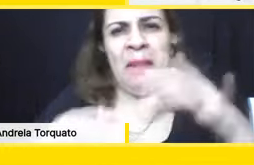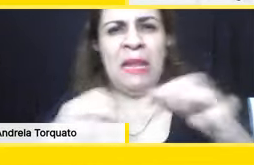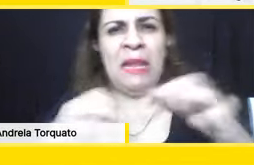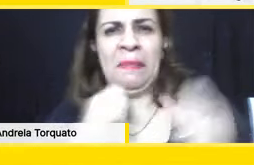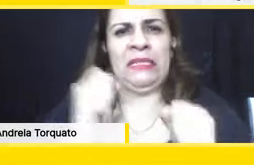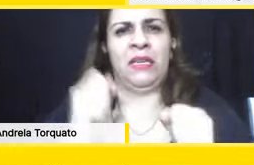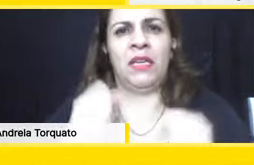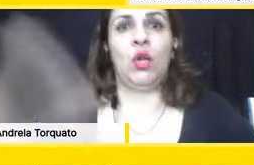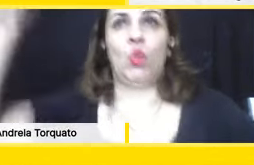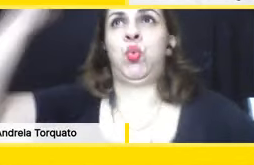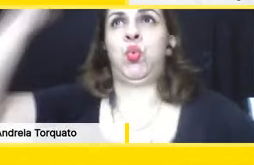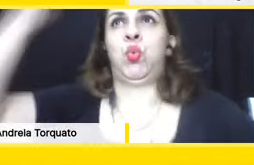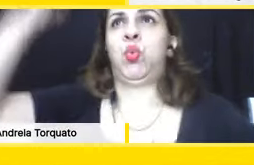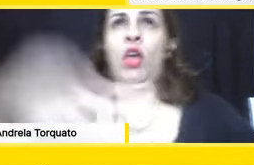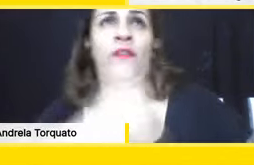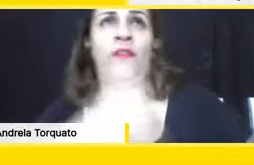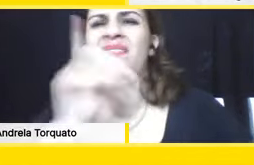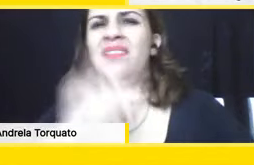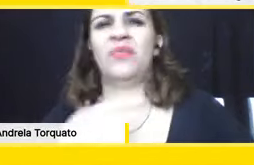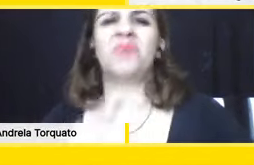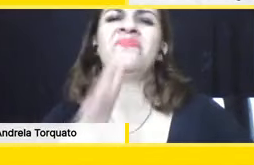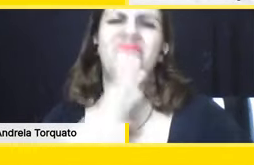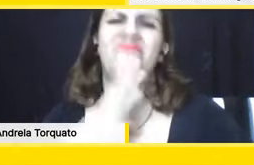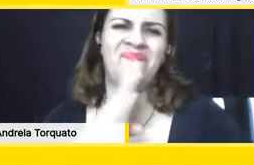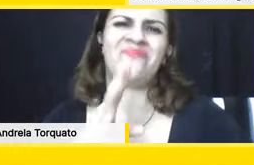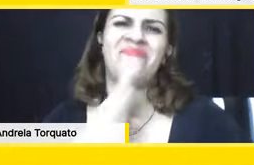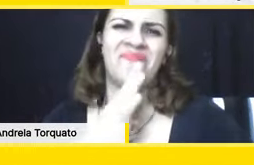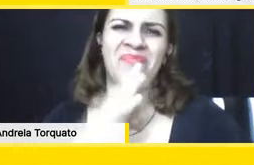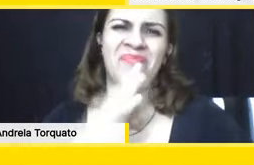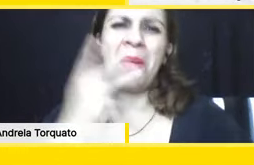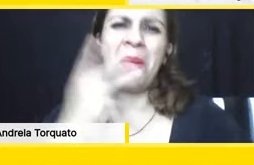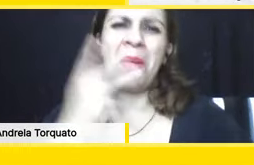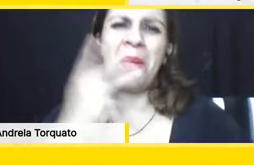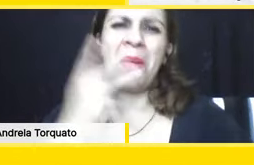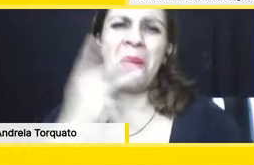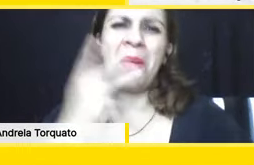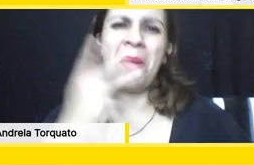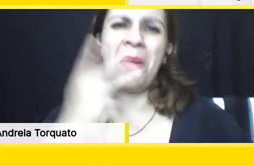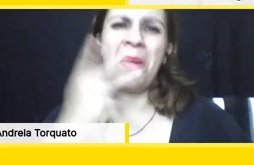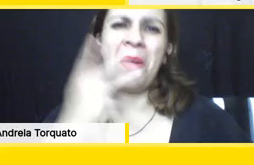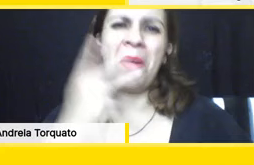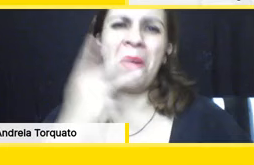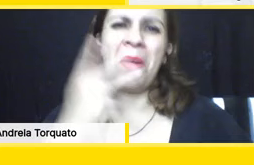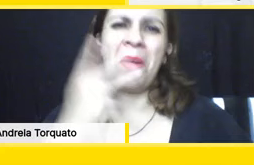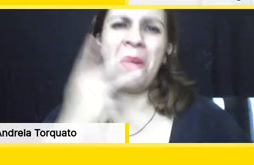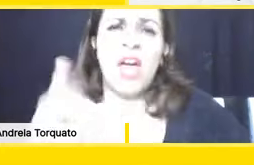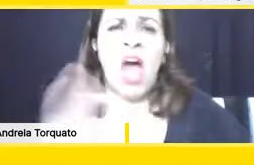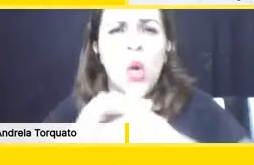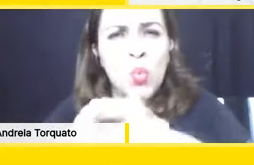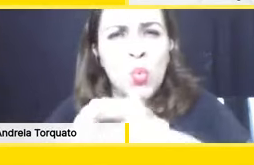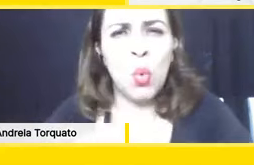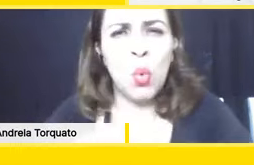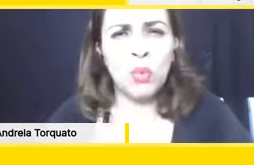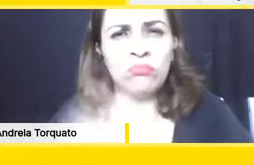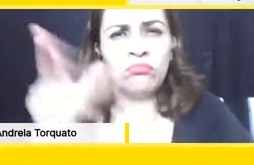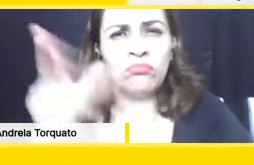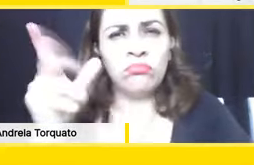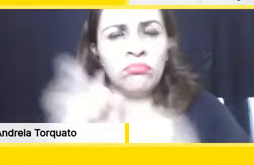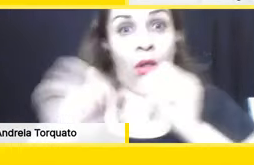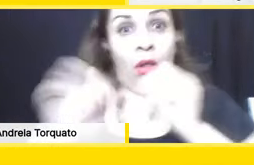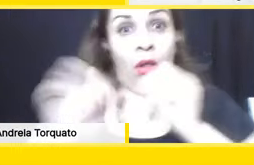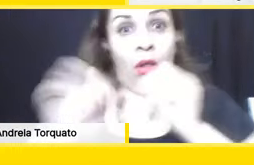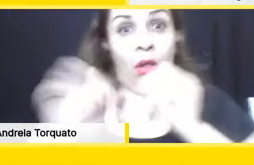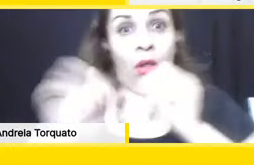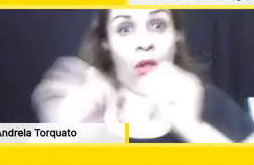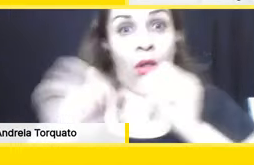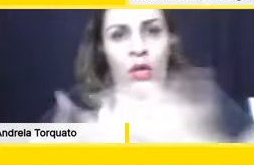bandeira política para defender. Não, eu falo como pai, que todo dia à noite, quando minha filha tem crise, eu preciso ficar